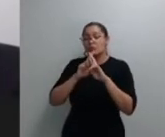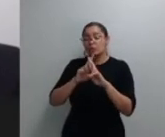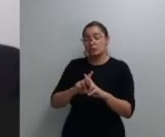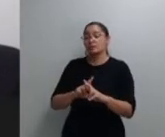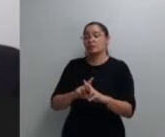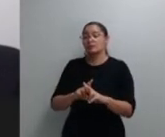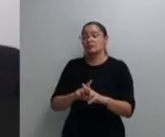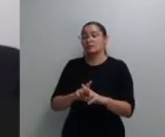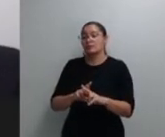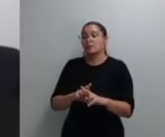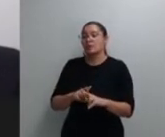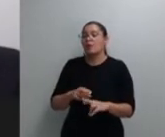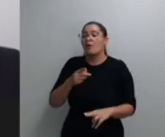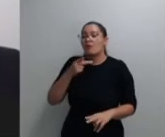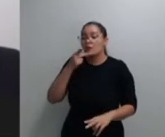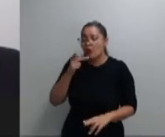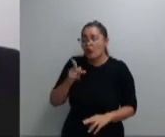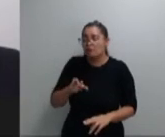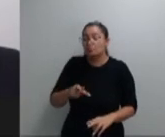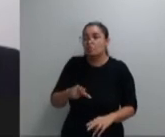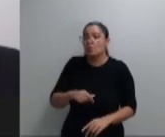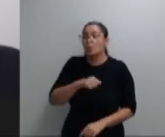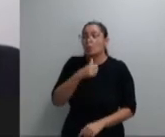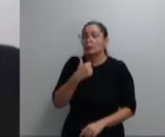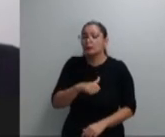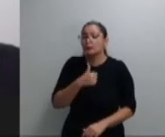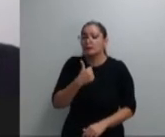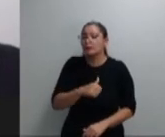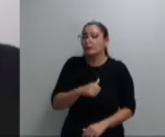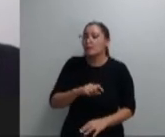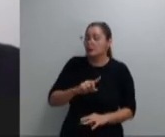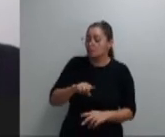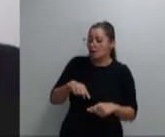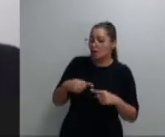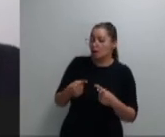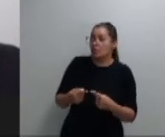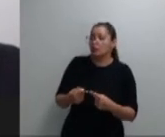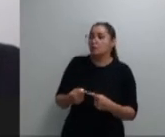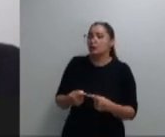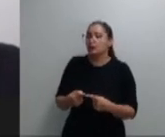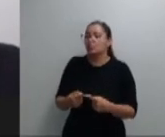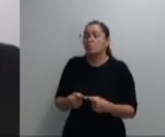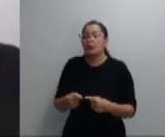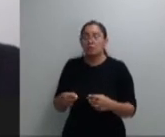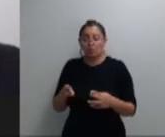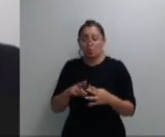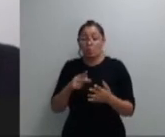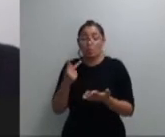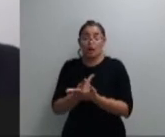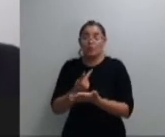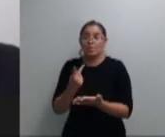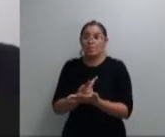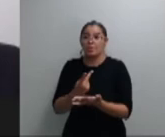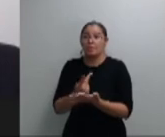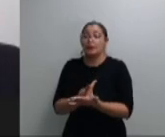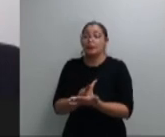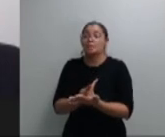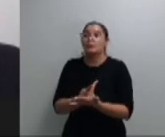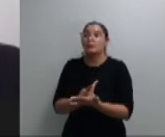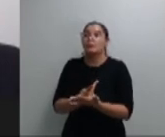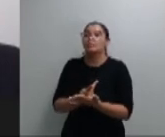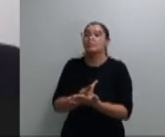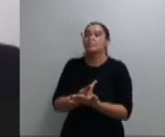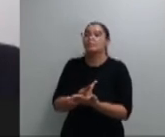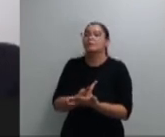contra as seguintes questões um em ação referente a irregularidade em licitação o